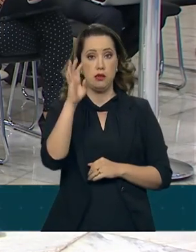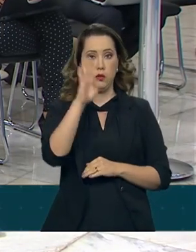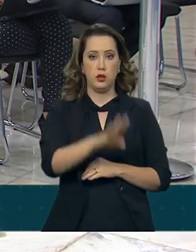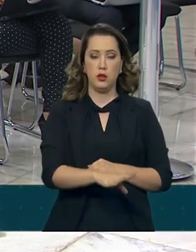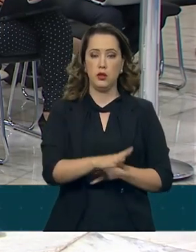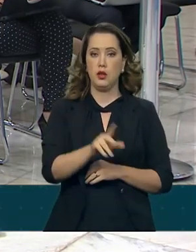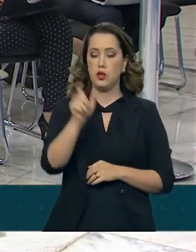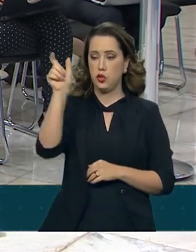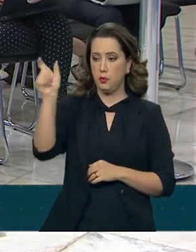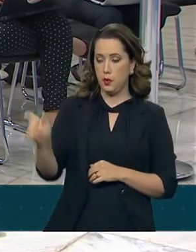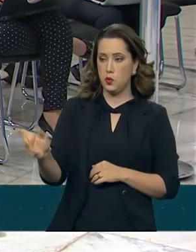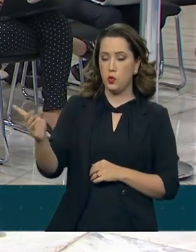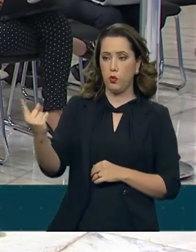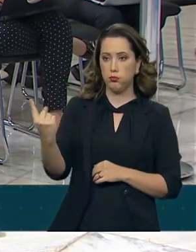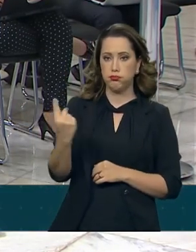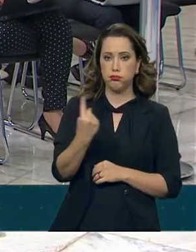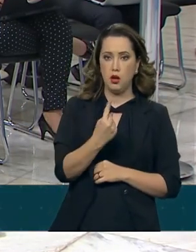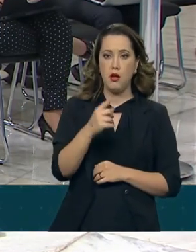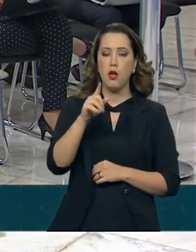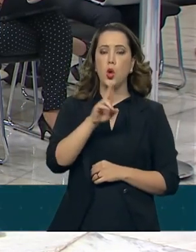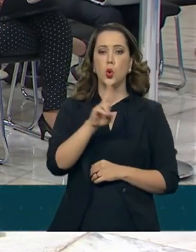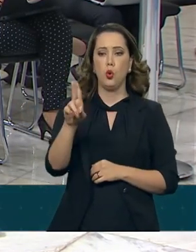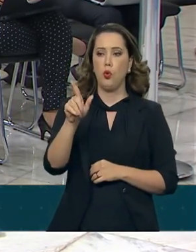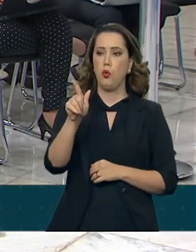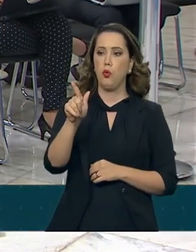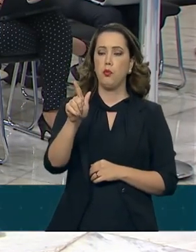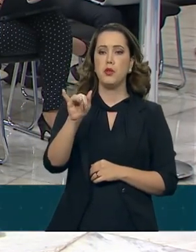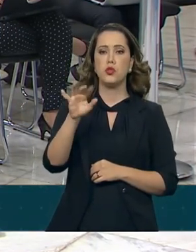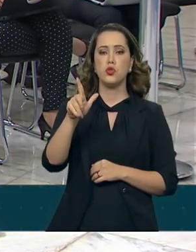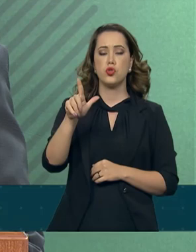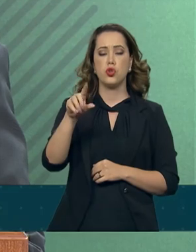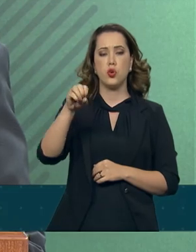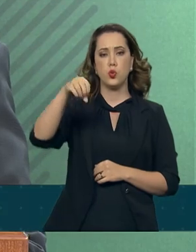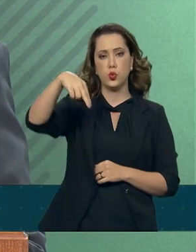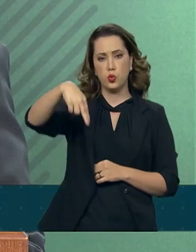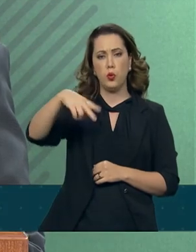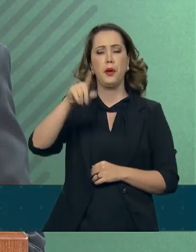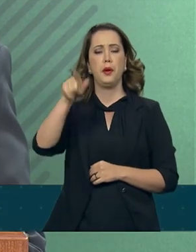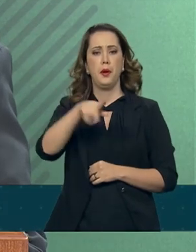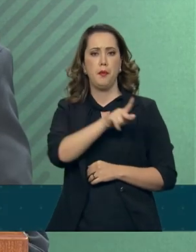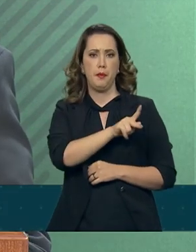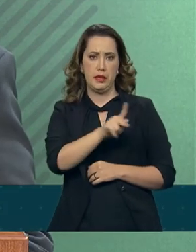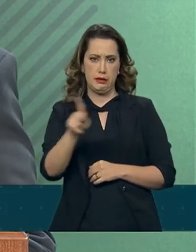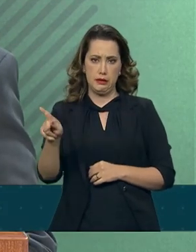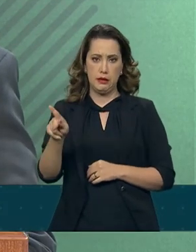senhor gilson machado presidente do instituto brasileiro de turismo embratur